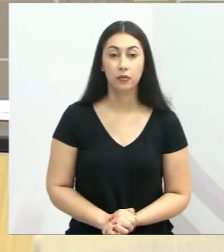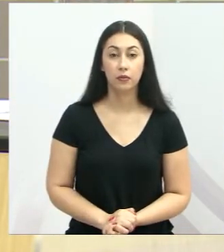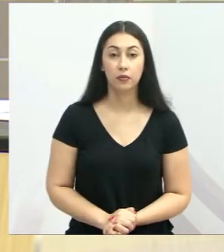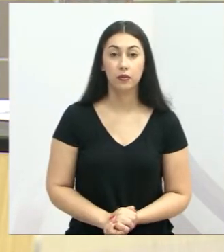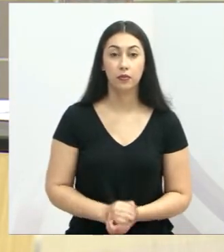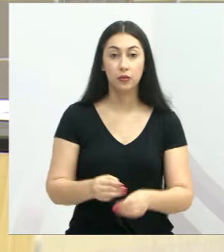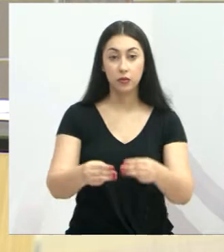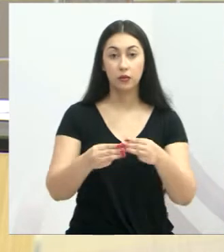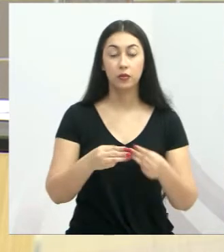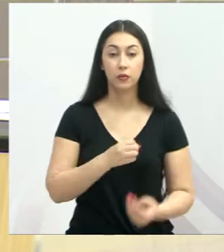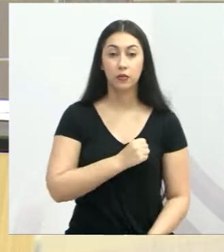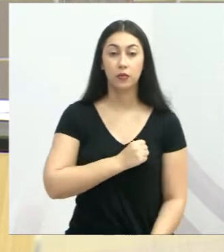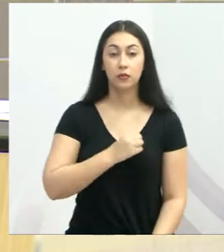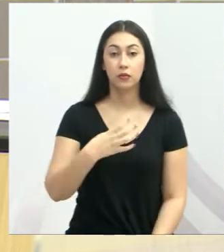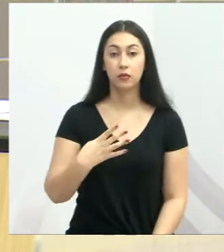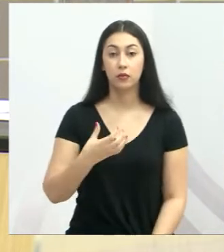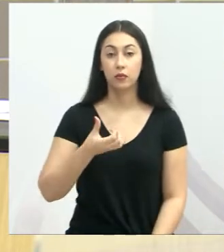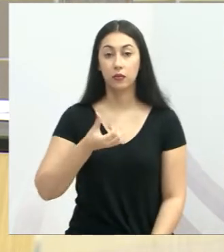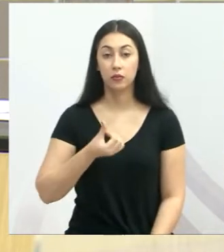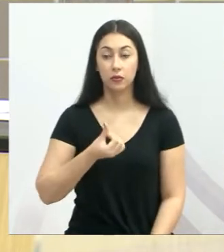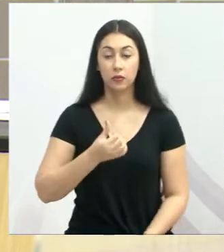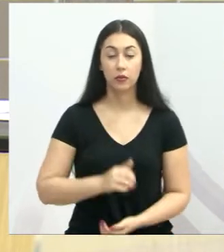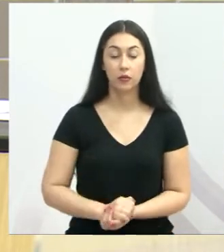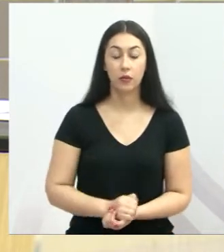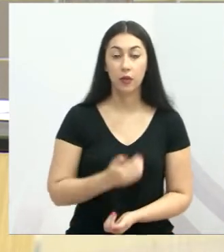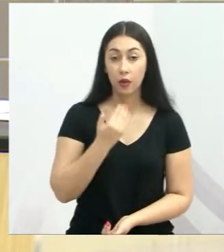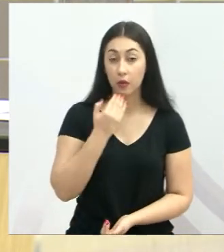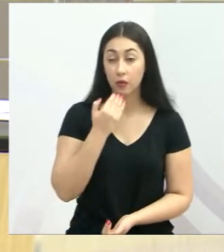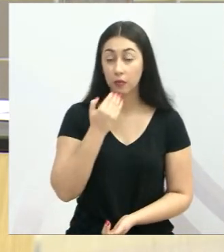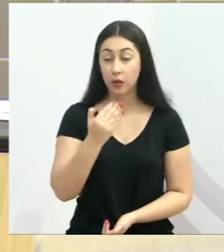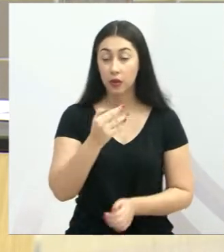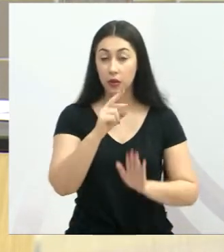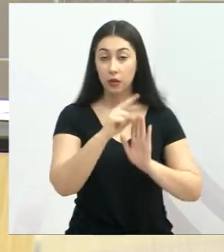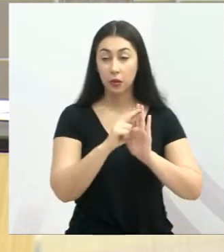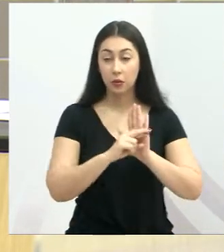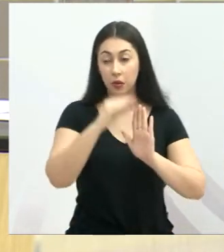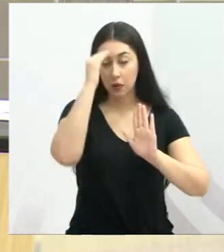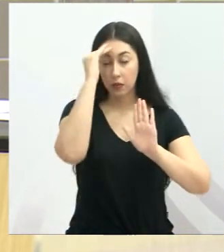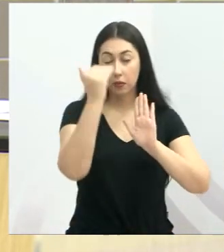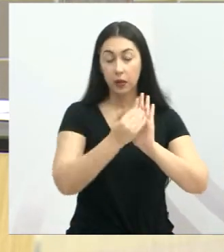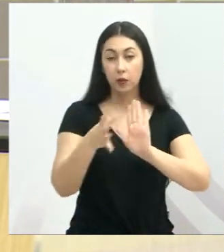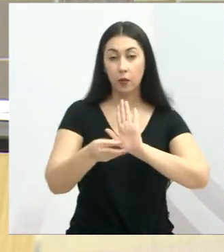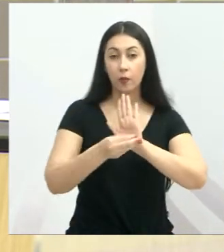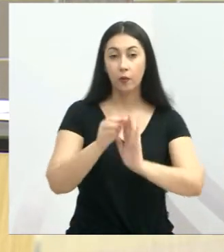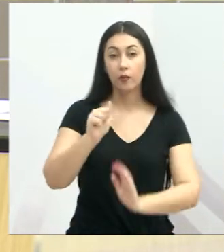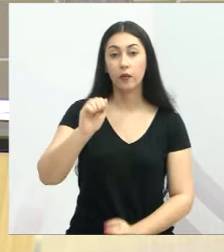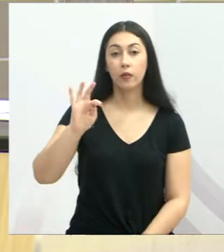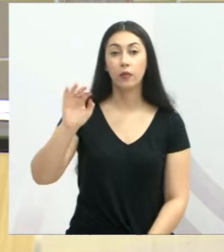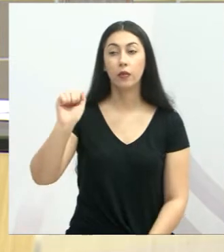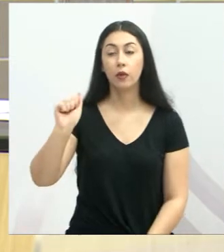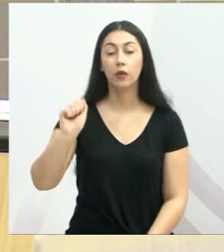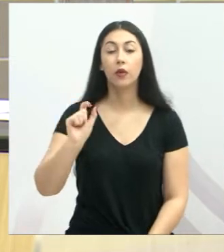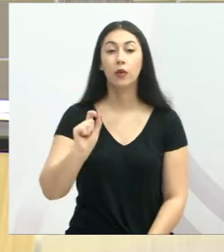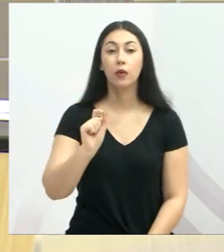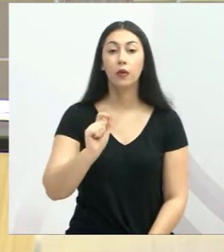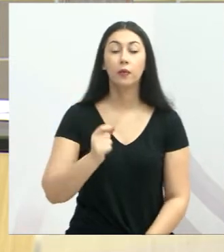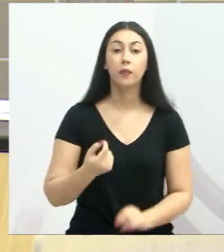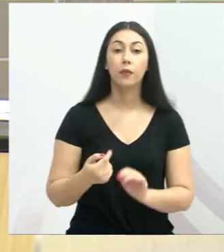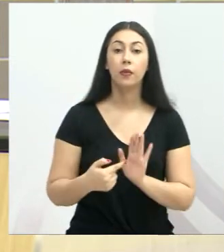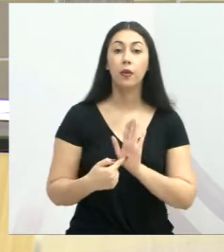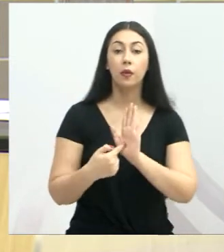Moção 46, 2021. Requeremos as formalidades regimentais, seja constatado na ata dos trabalhos dessa sessão o registro de